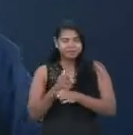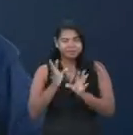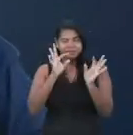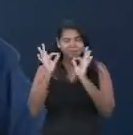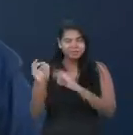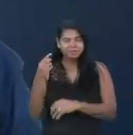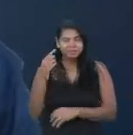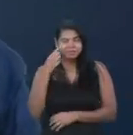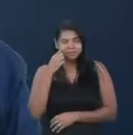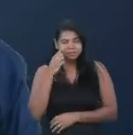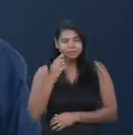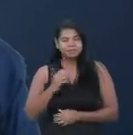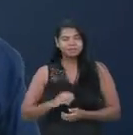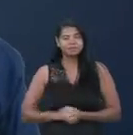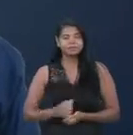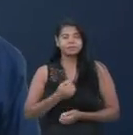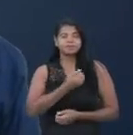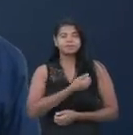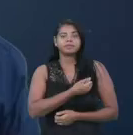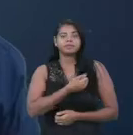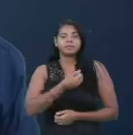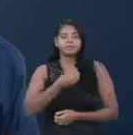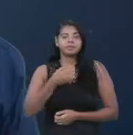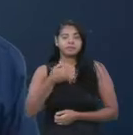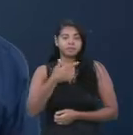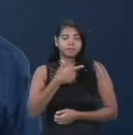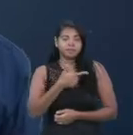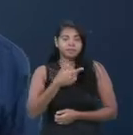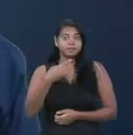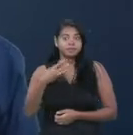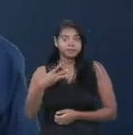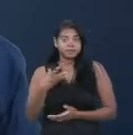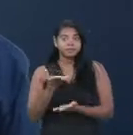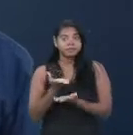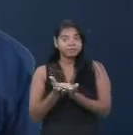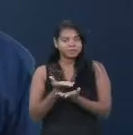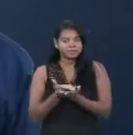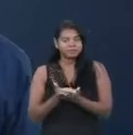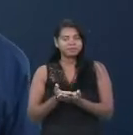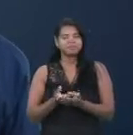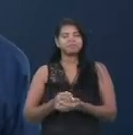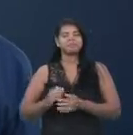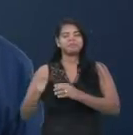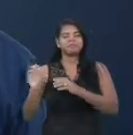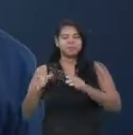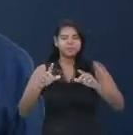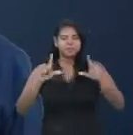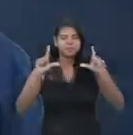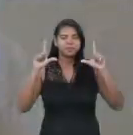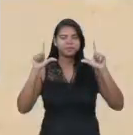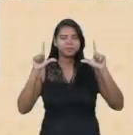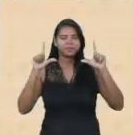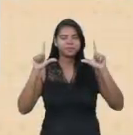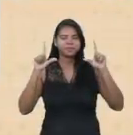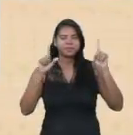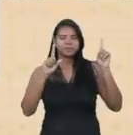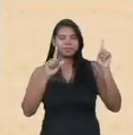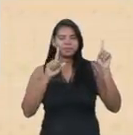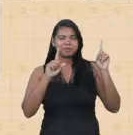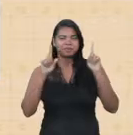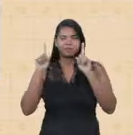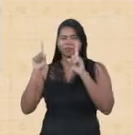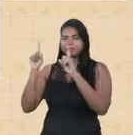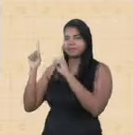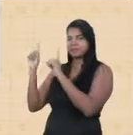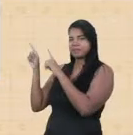já estamos na nossa aula de número 23. Pois é, Robertão, joga na tela aí, Robertão. Nossa aula